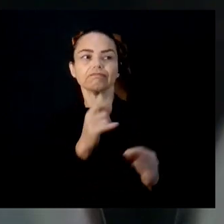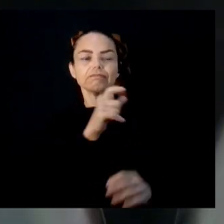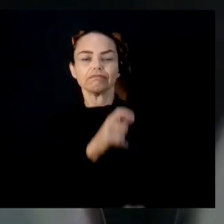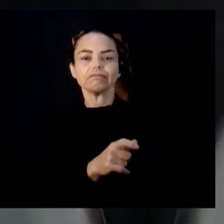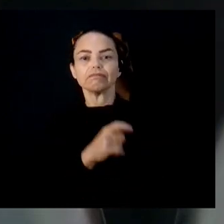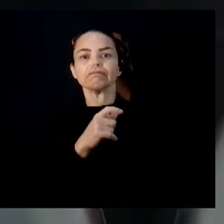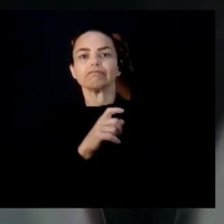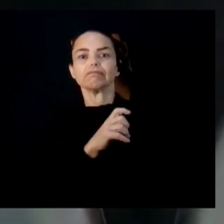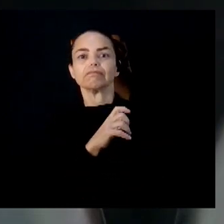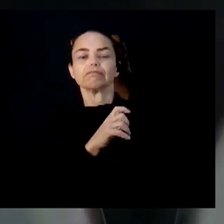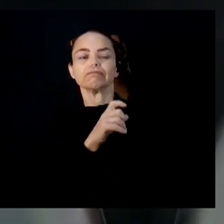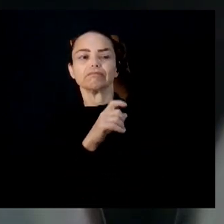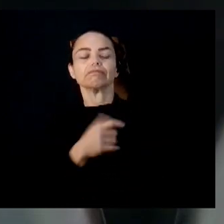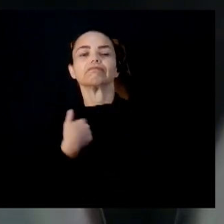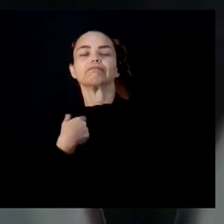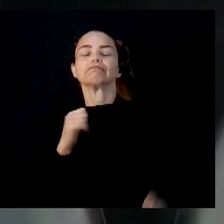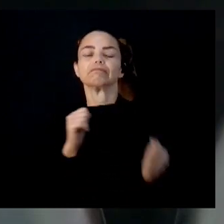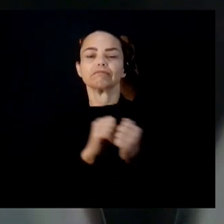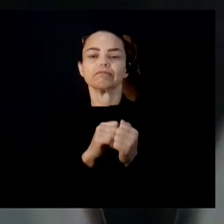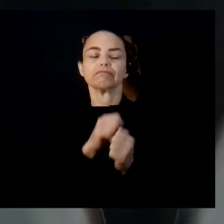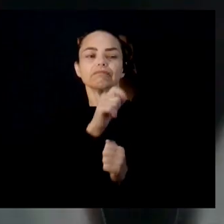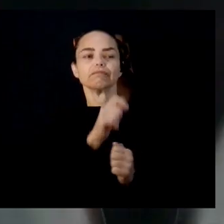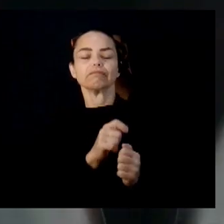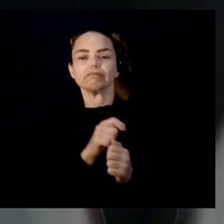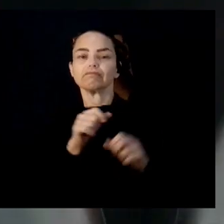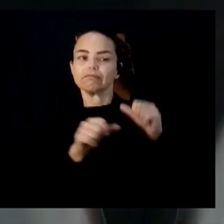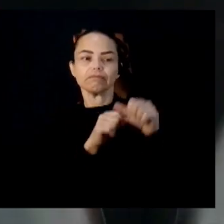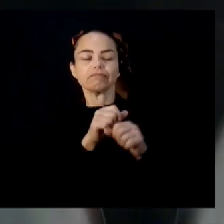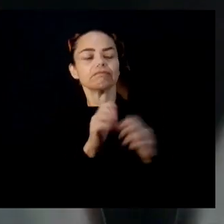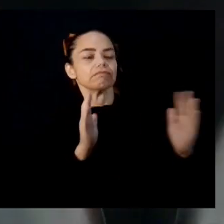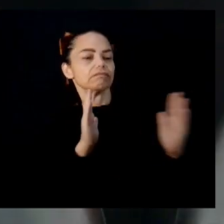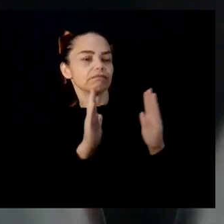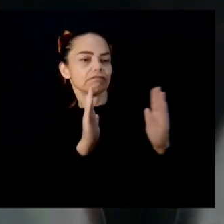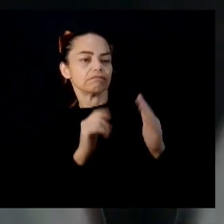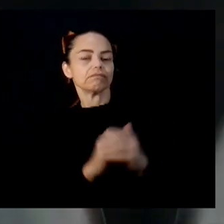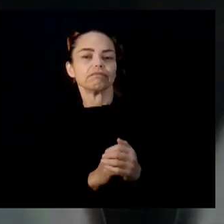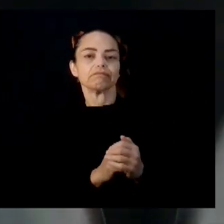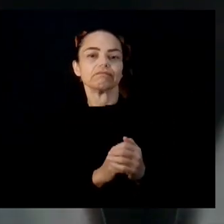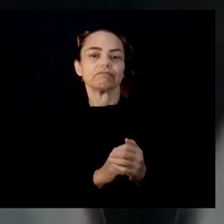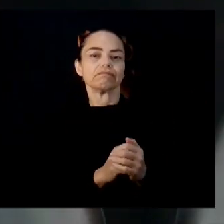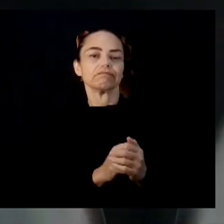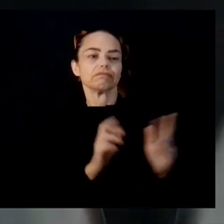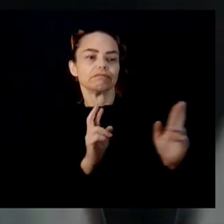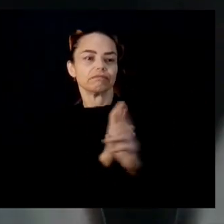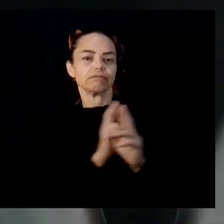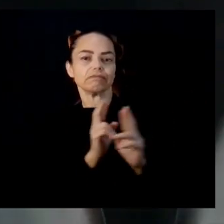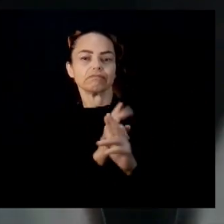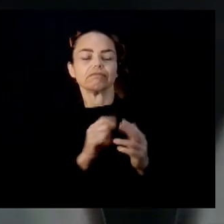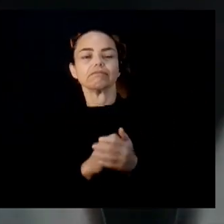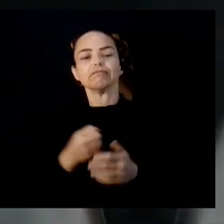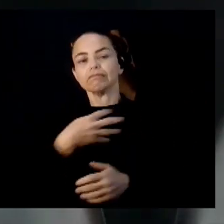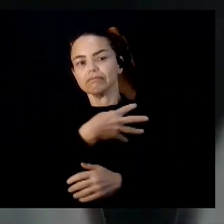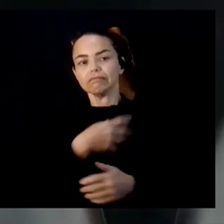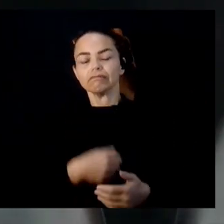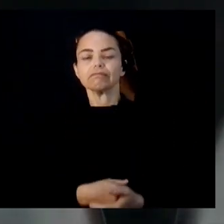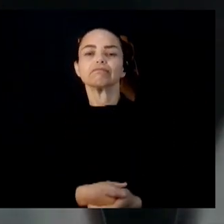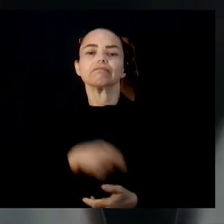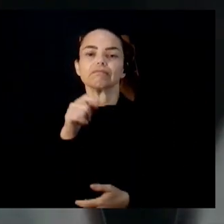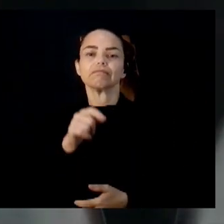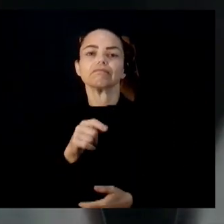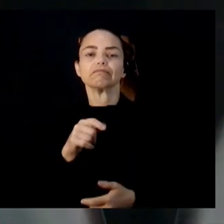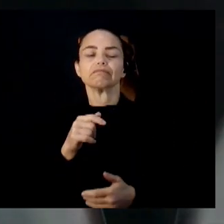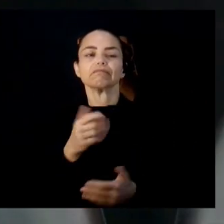quando eu começo a prestar atenção no que ele mudou nesse período, né, para trazer para a relação algo muito novo, que é o que vai se